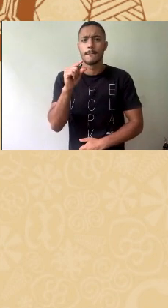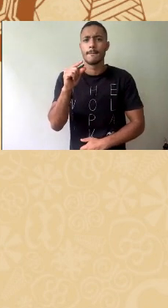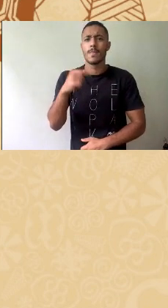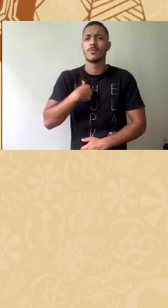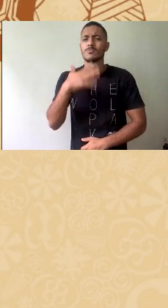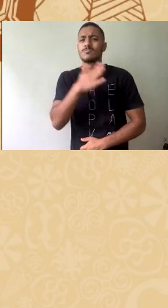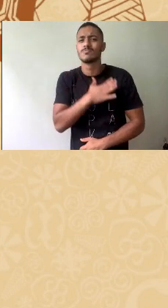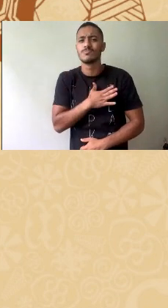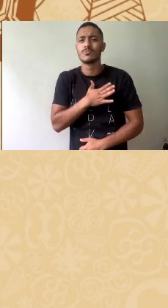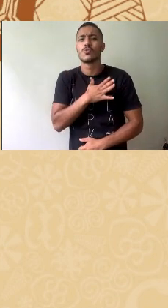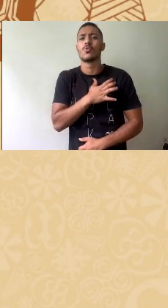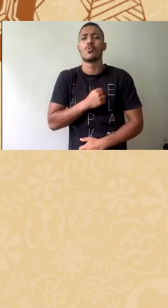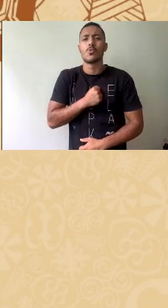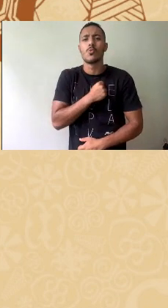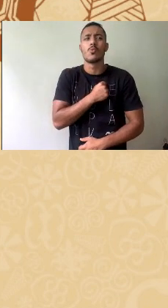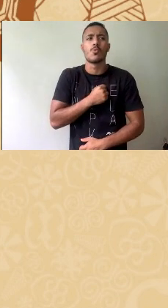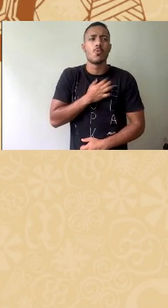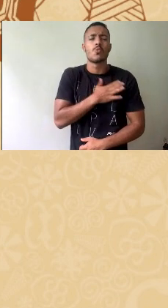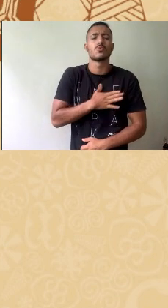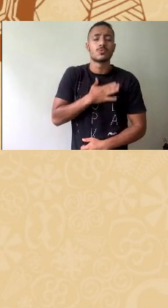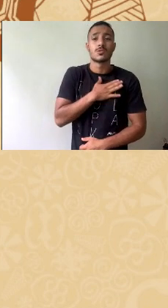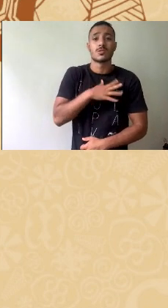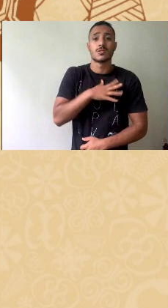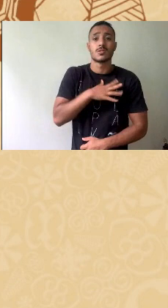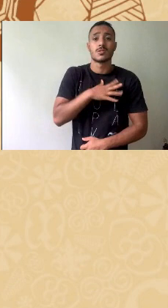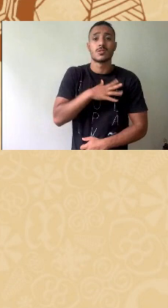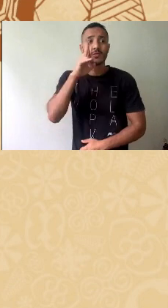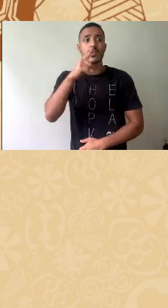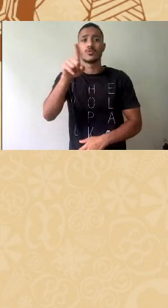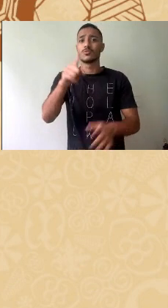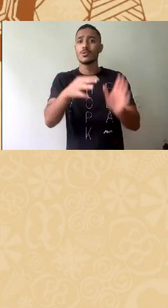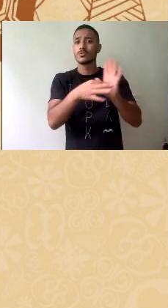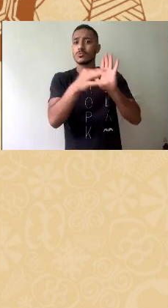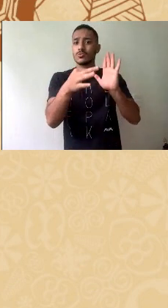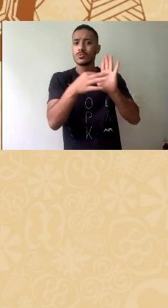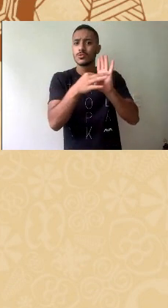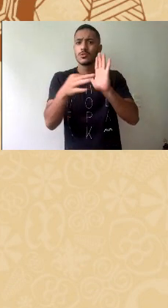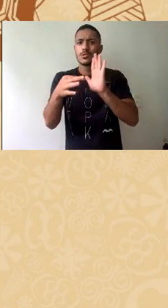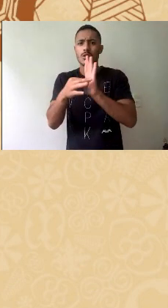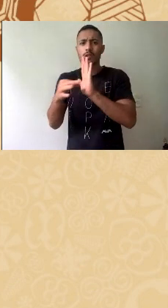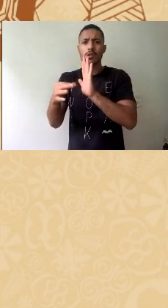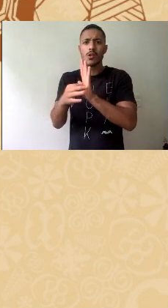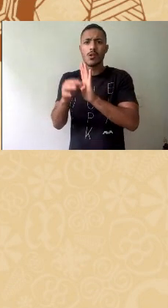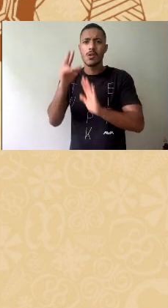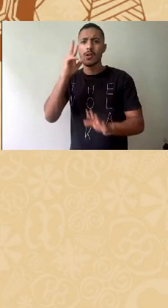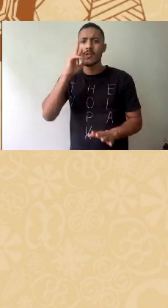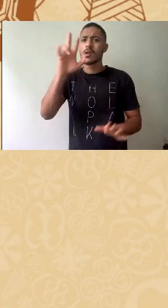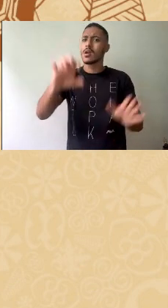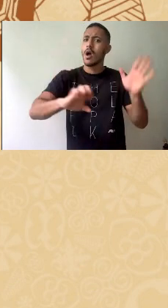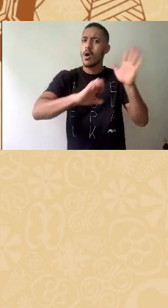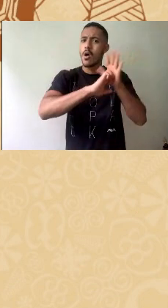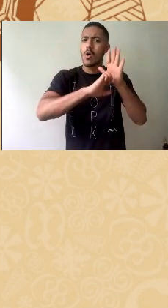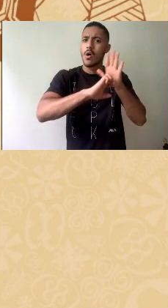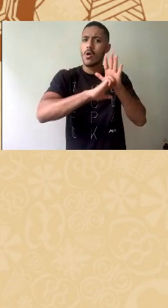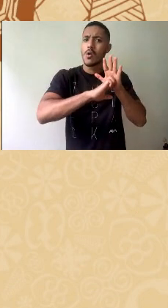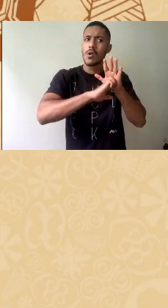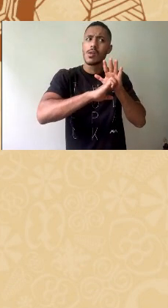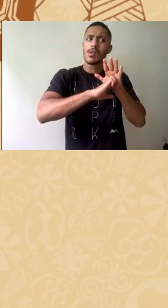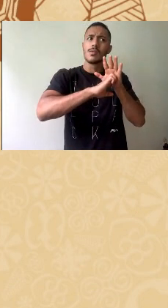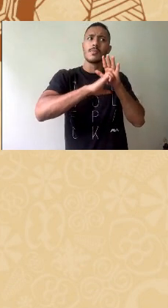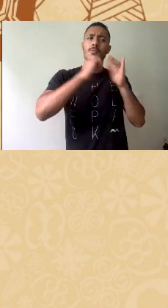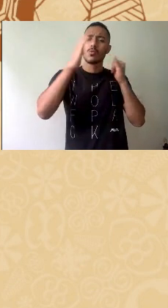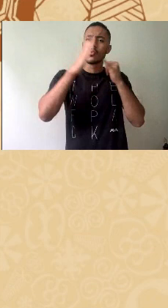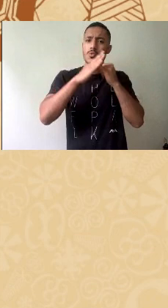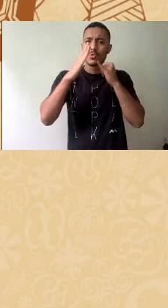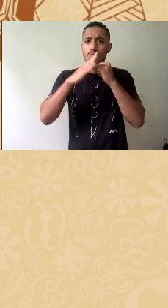Gostei de ver as suas sugestões, mas e entendo que como instituição a gente também tem, como instituição,